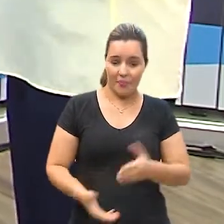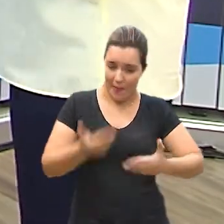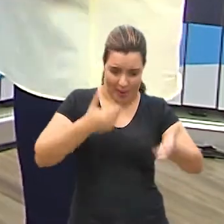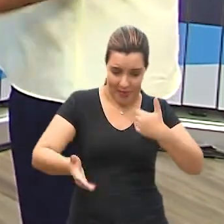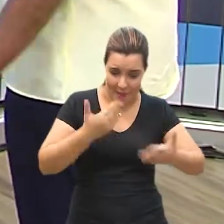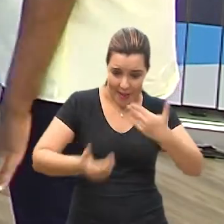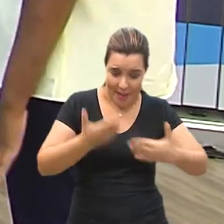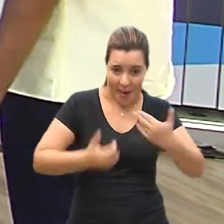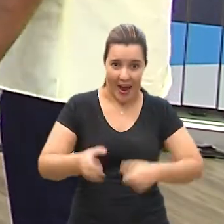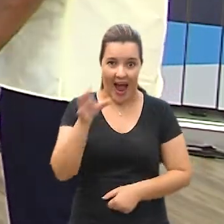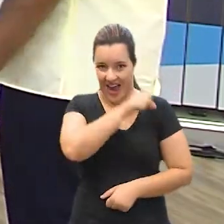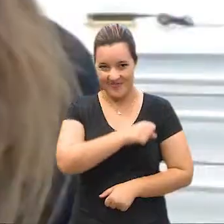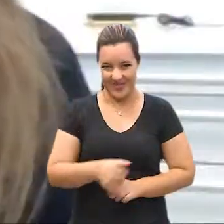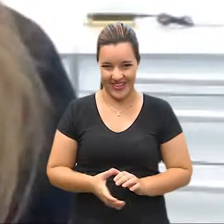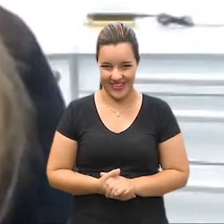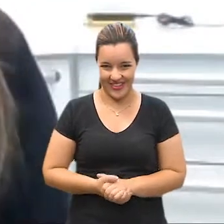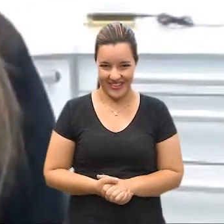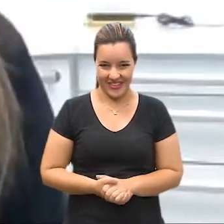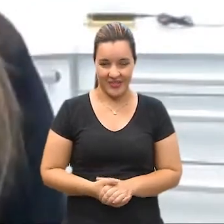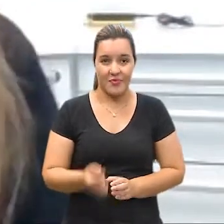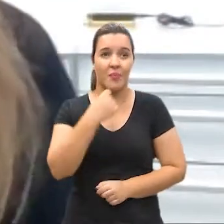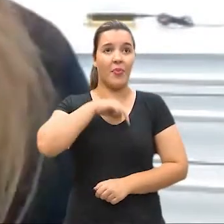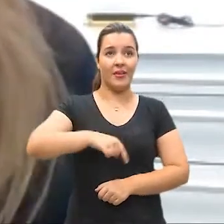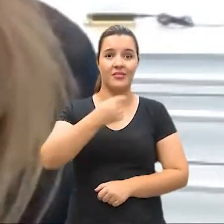É, comer, né?